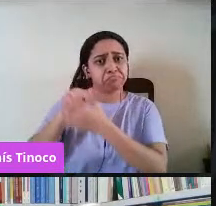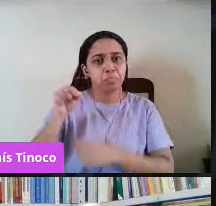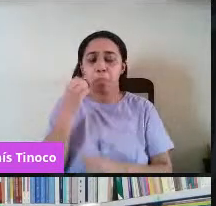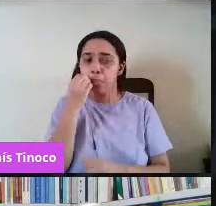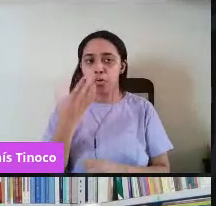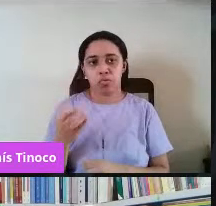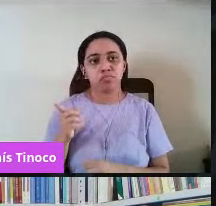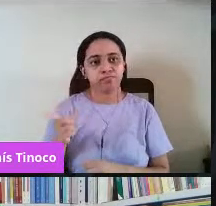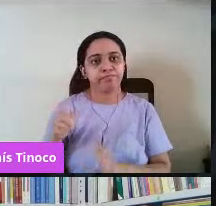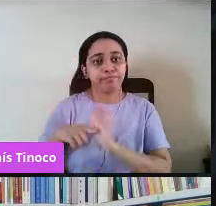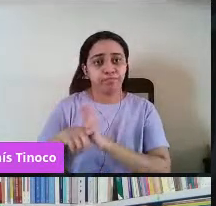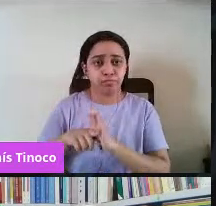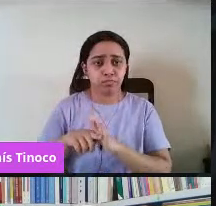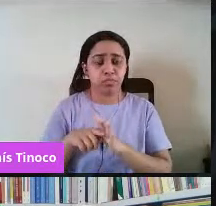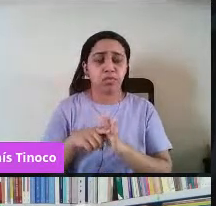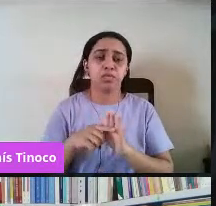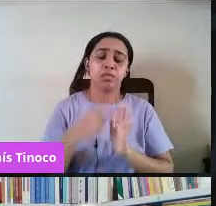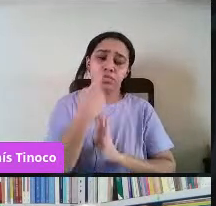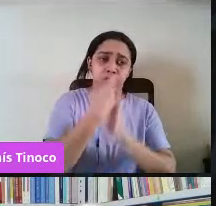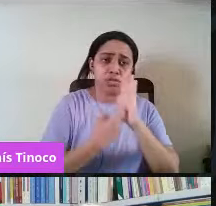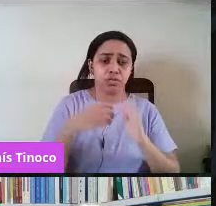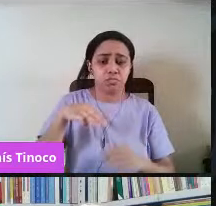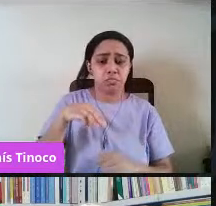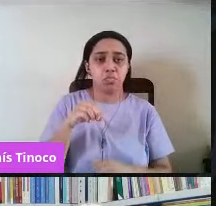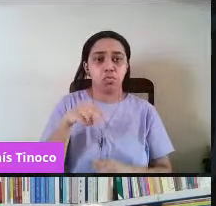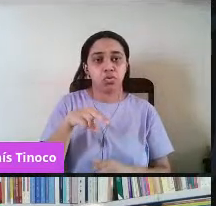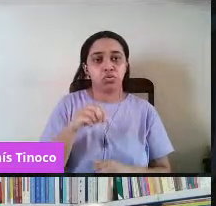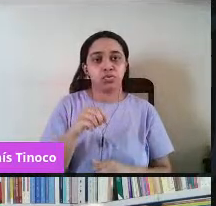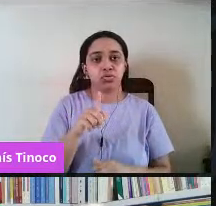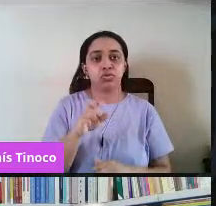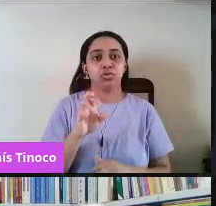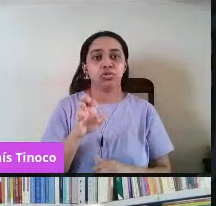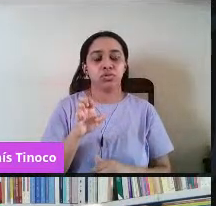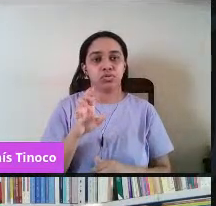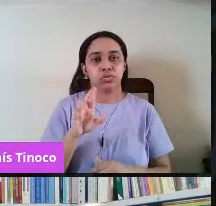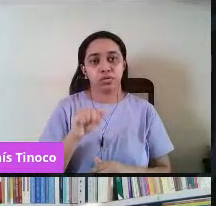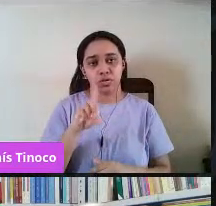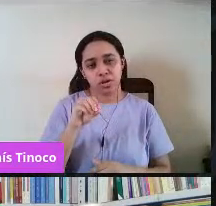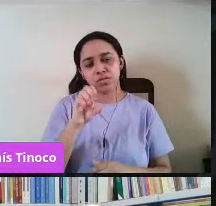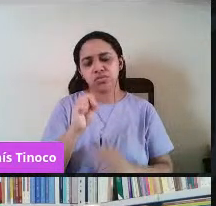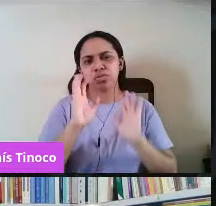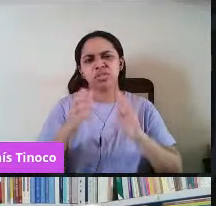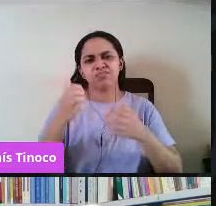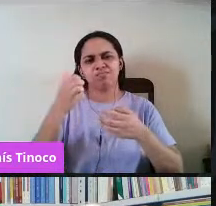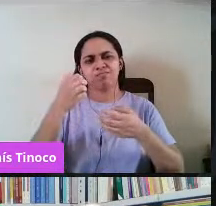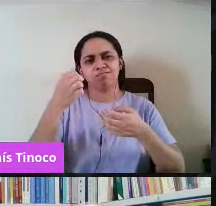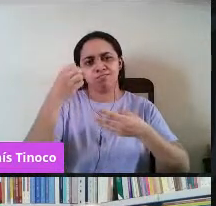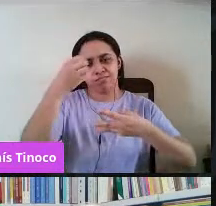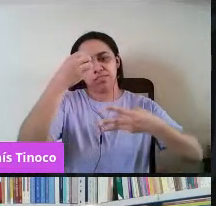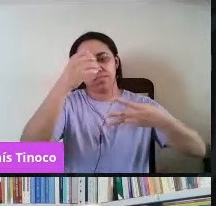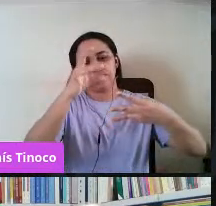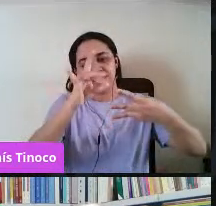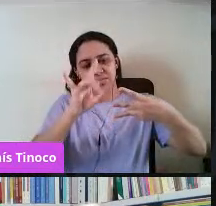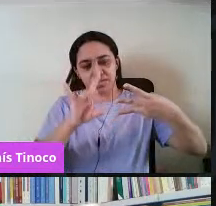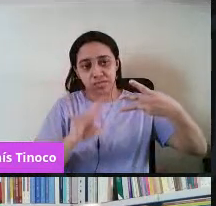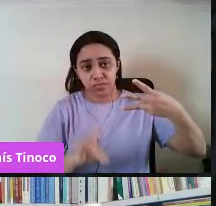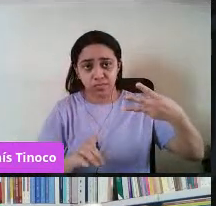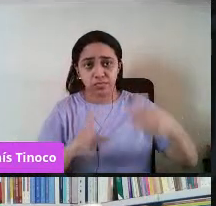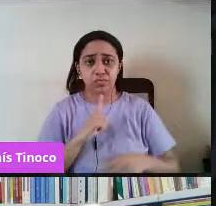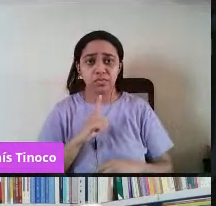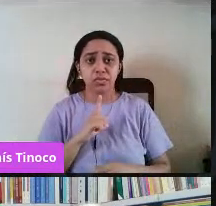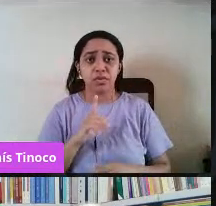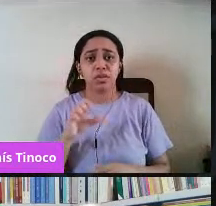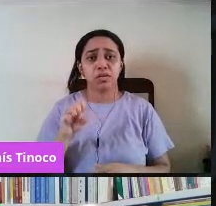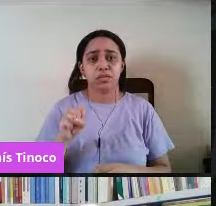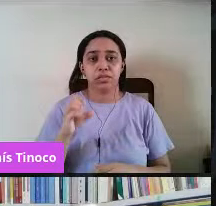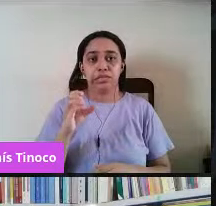também os textos monogerados, como eu falei, e já acabei de listar, né, os três aí. E temos os escritos, né, que podem